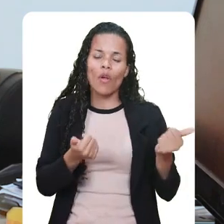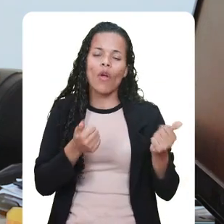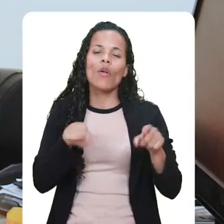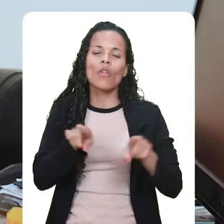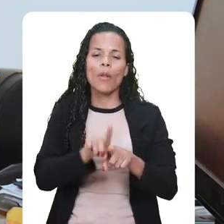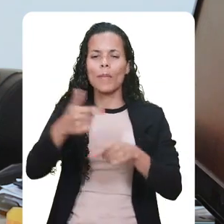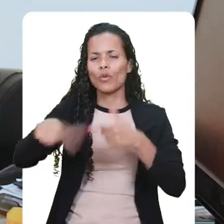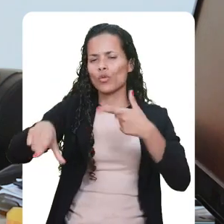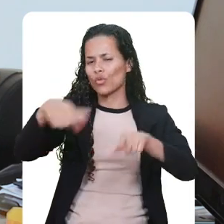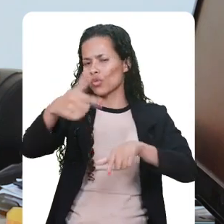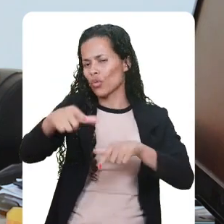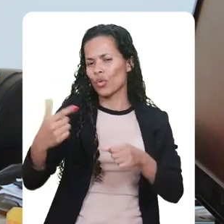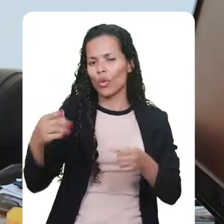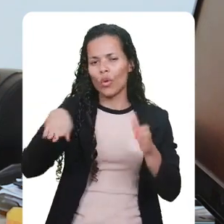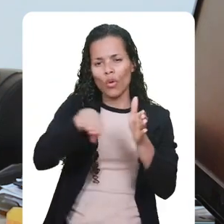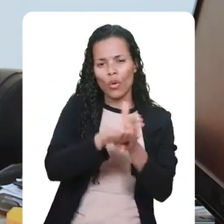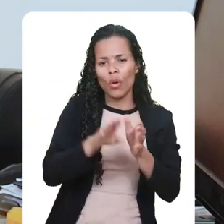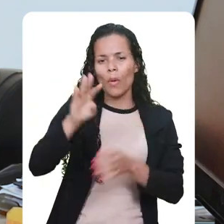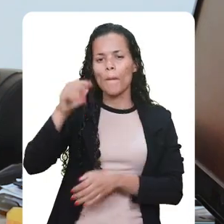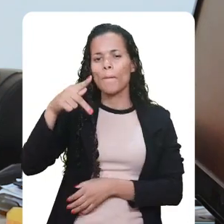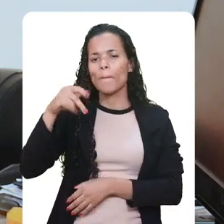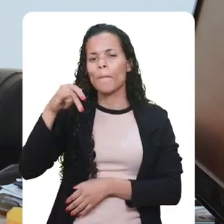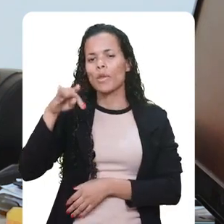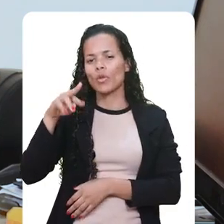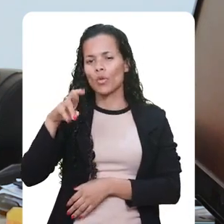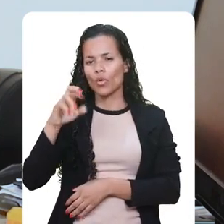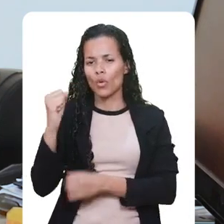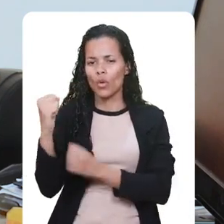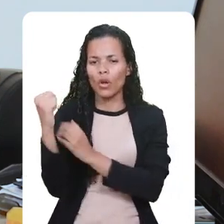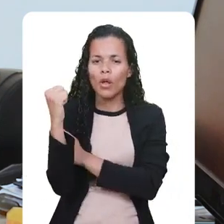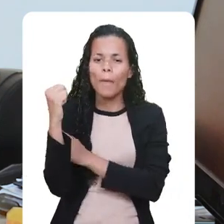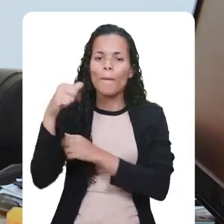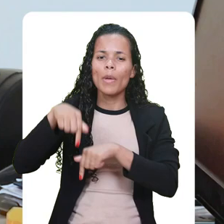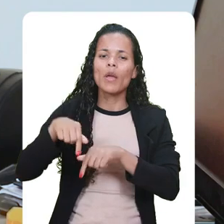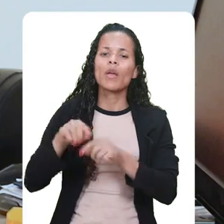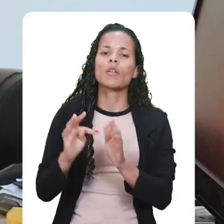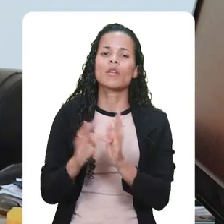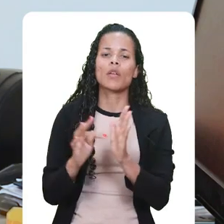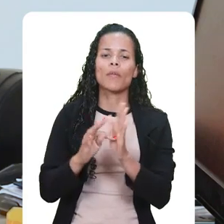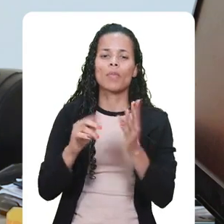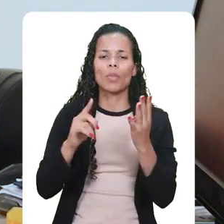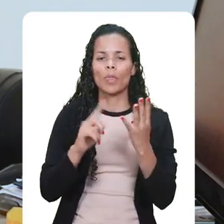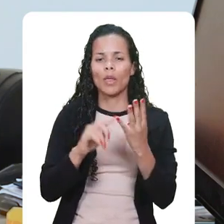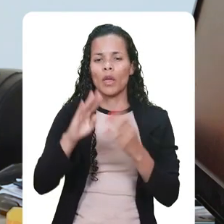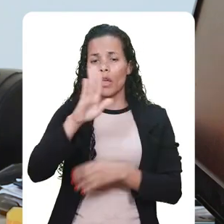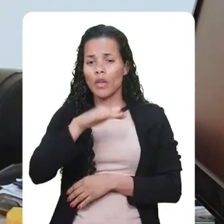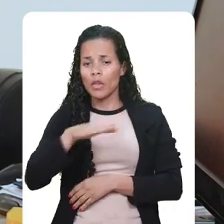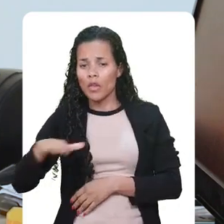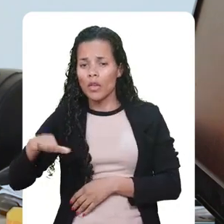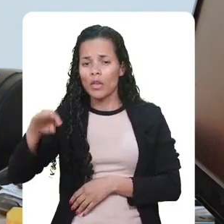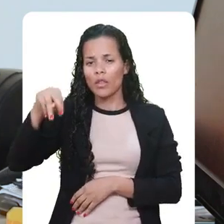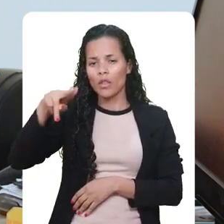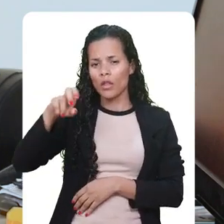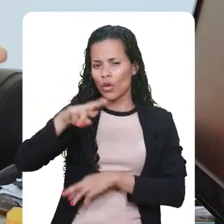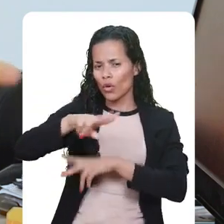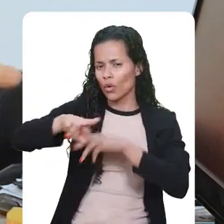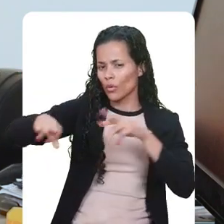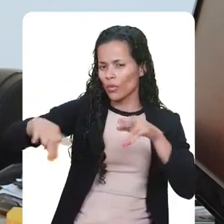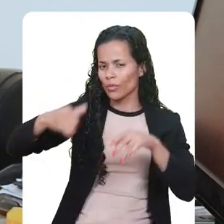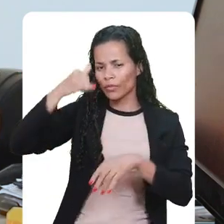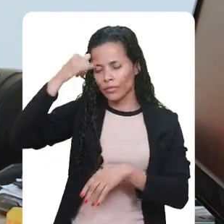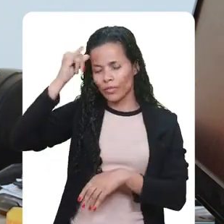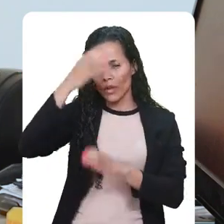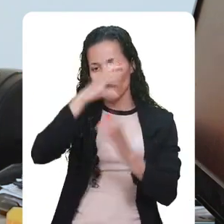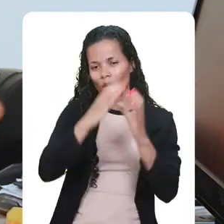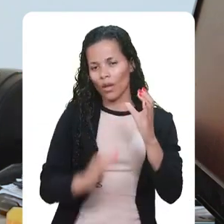ser um boi adulto. E aí vem os outros bois tradicionais, o Quentura, que é um forte boi também aqui do município, o boi